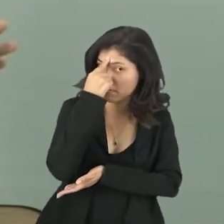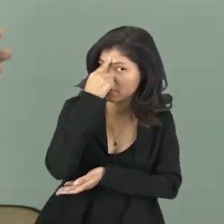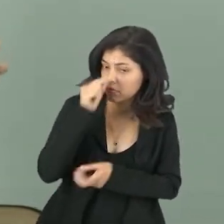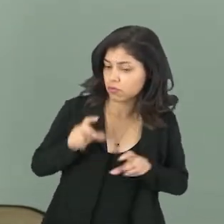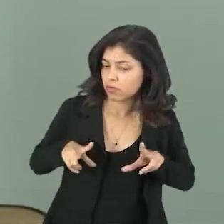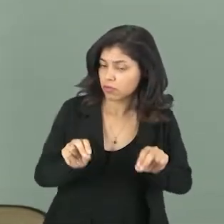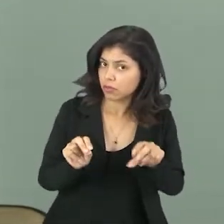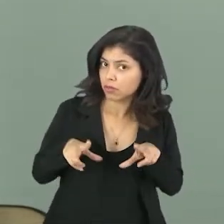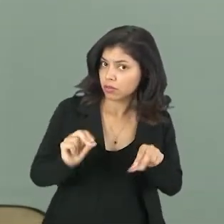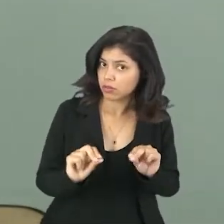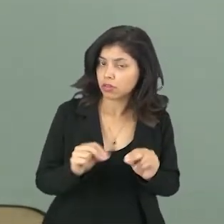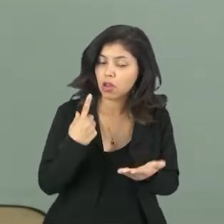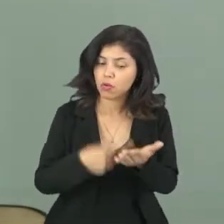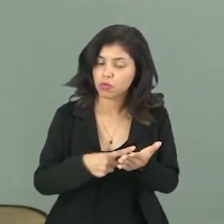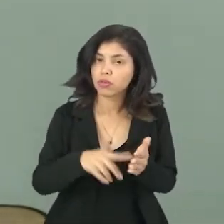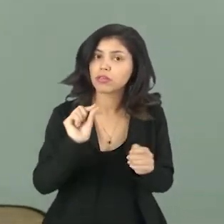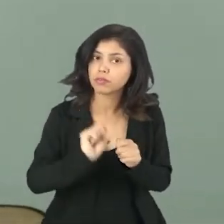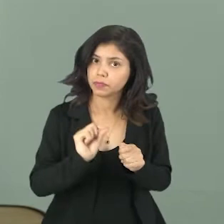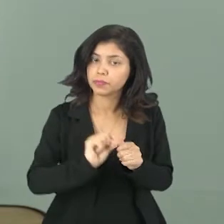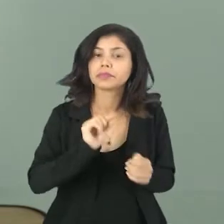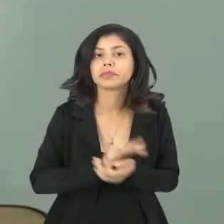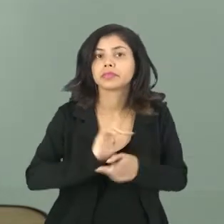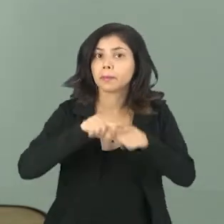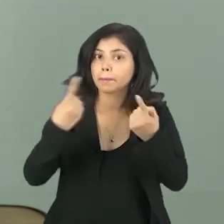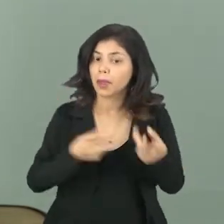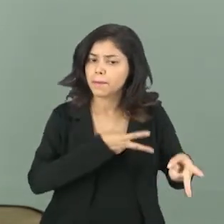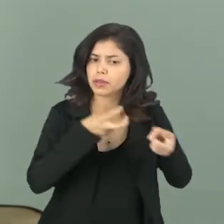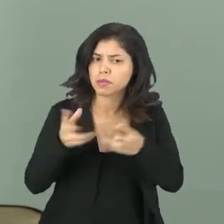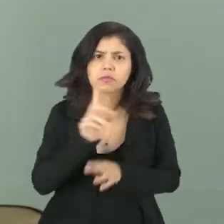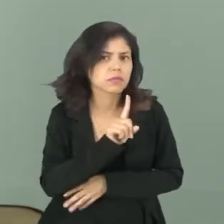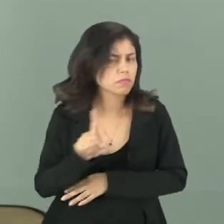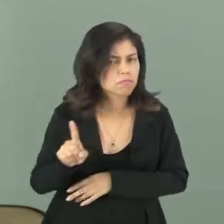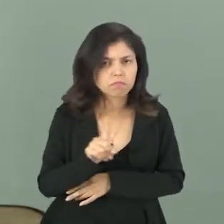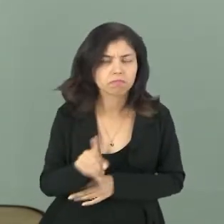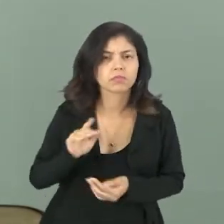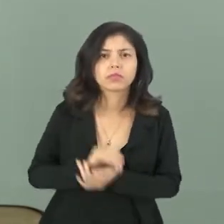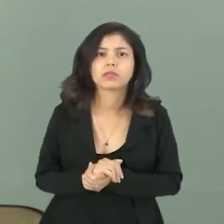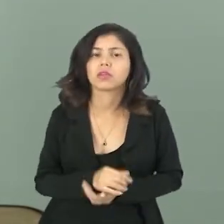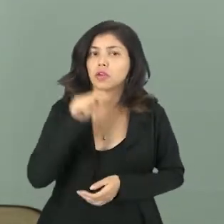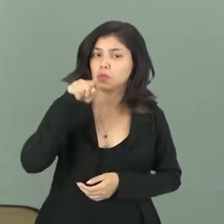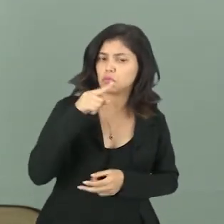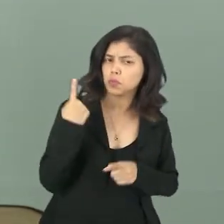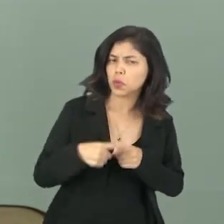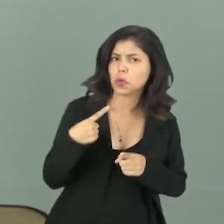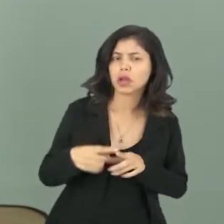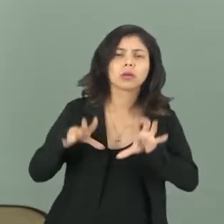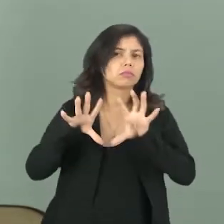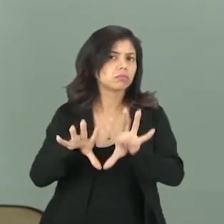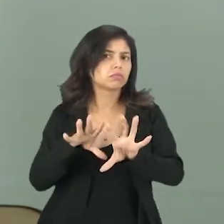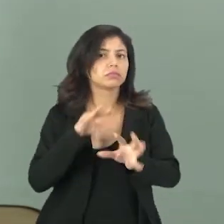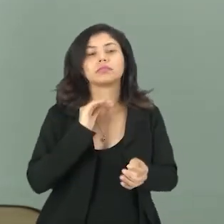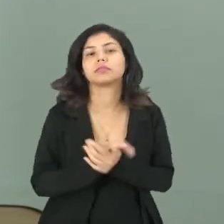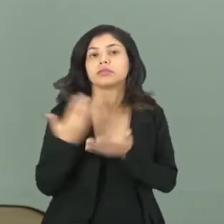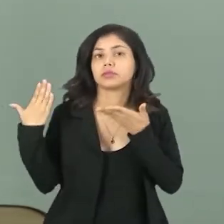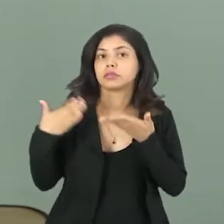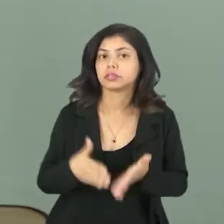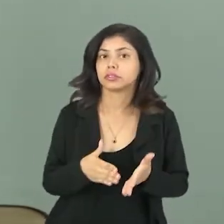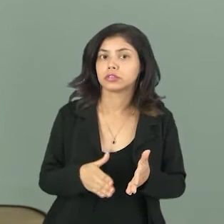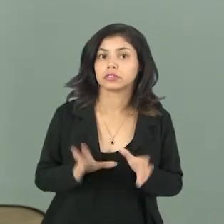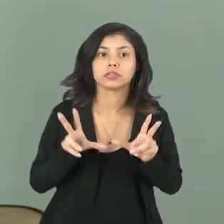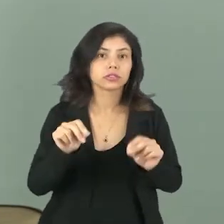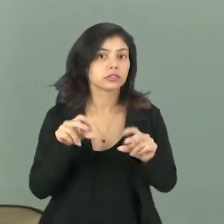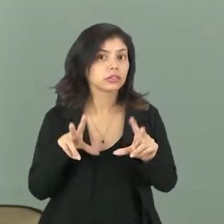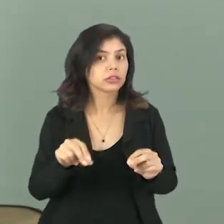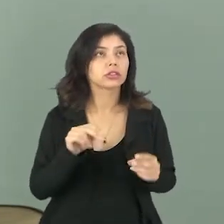Águia esse acordo foi feito mas na verdade nós percebemos que não e Por que então que a águia chega